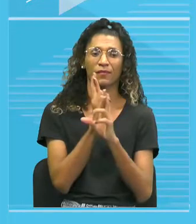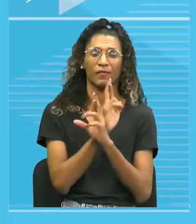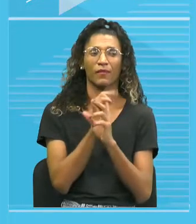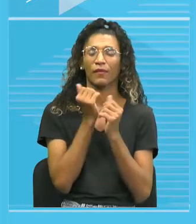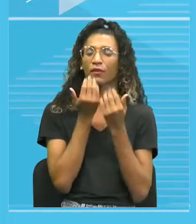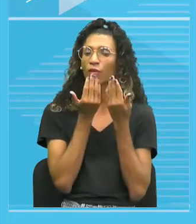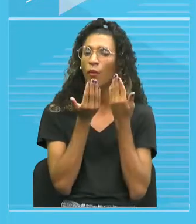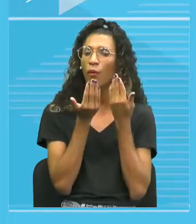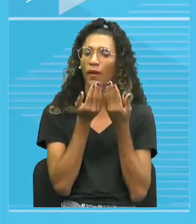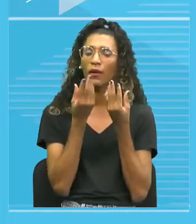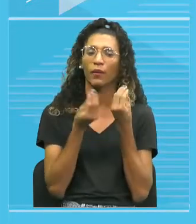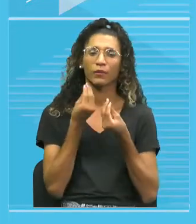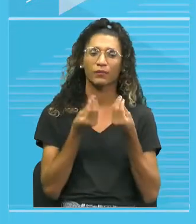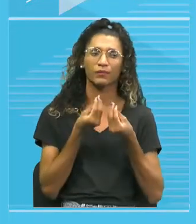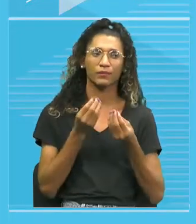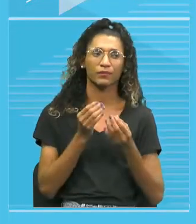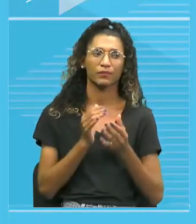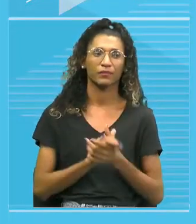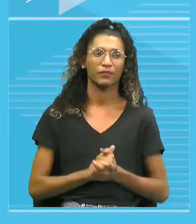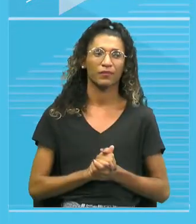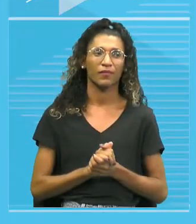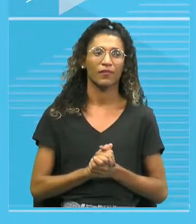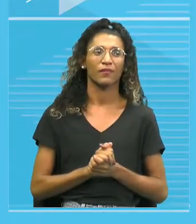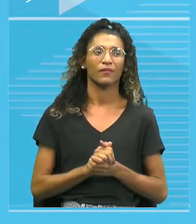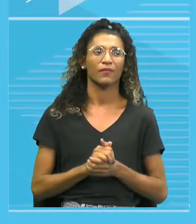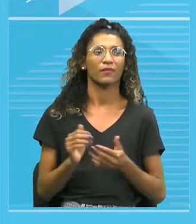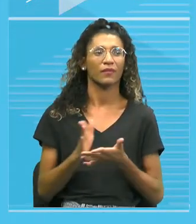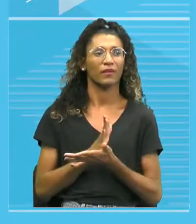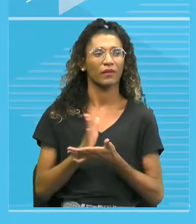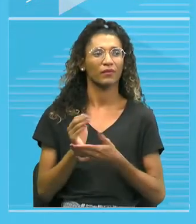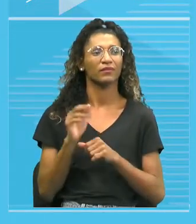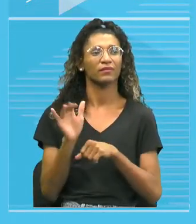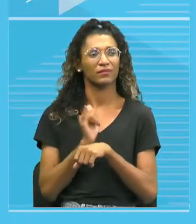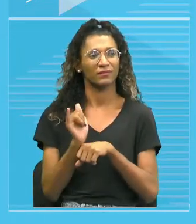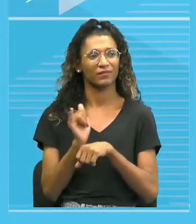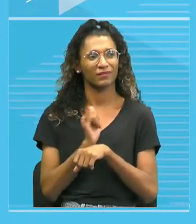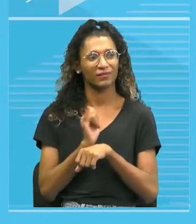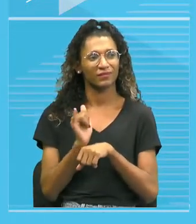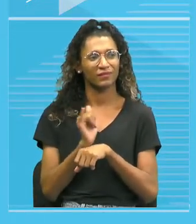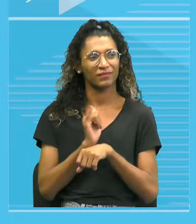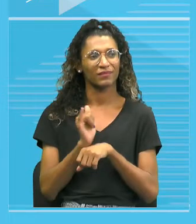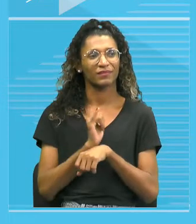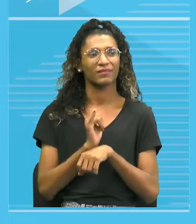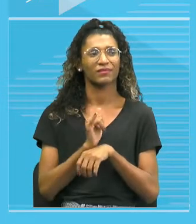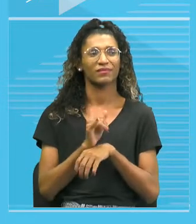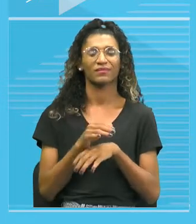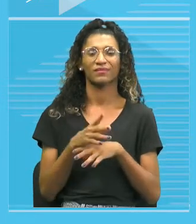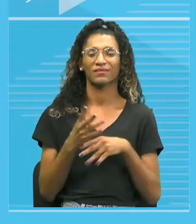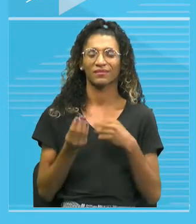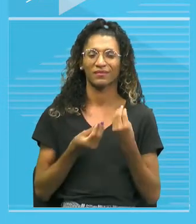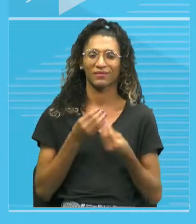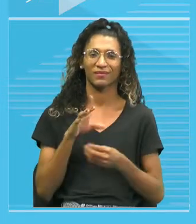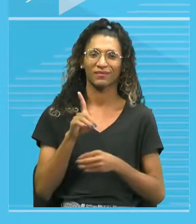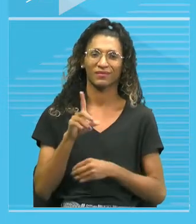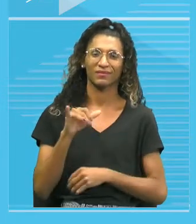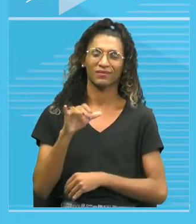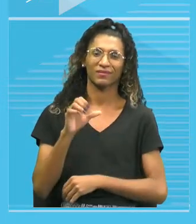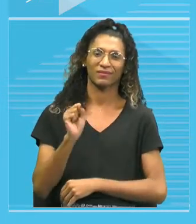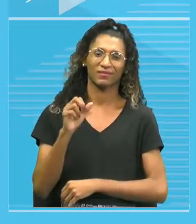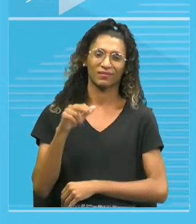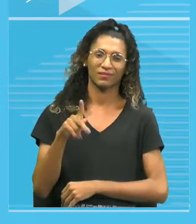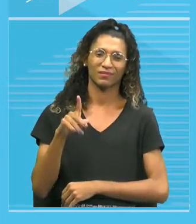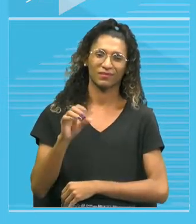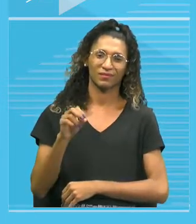compara aqui, por exemplo, com os chamados recursos disponíveis, quer dizer, esses recursos disponíveis são sempre menores